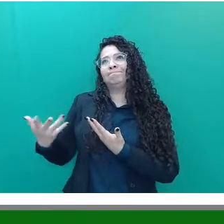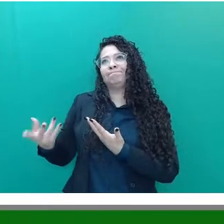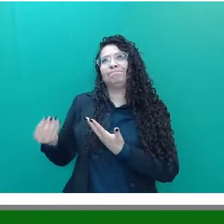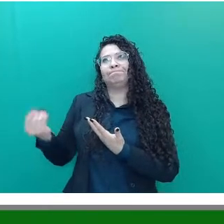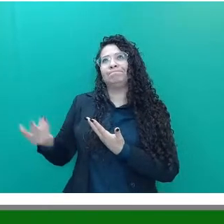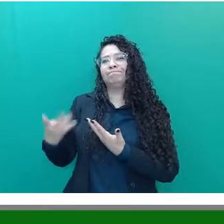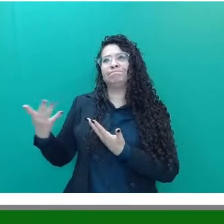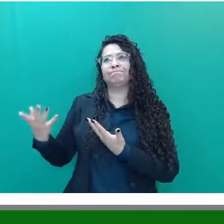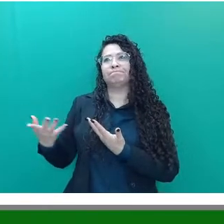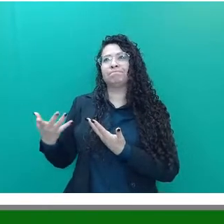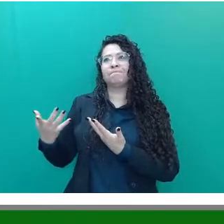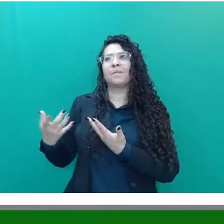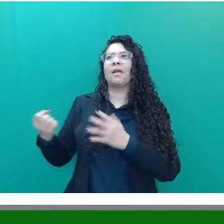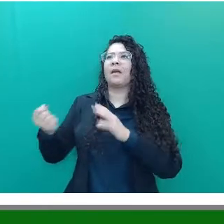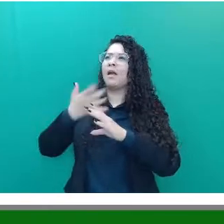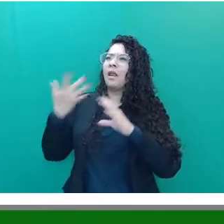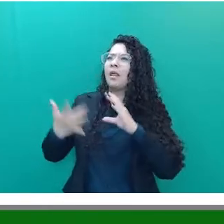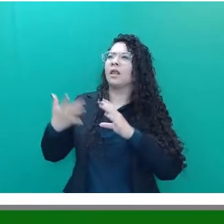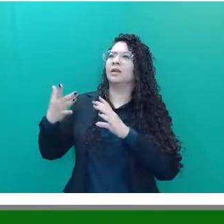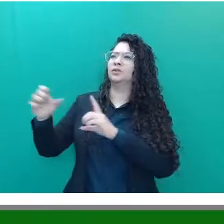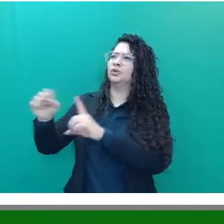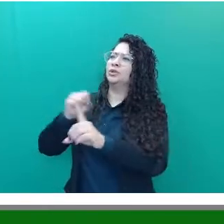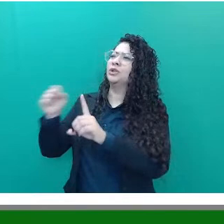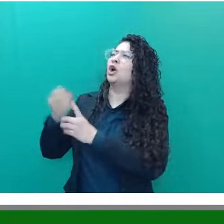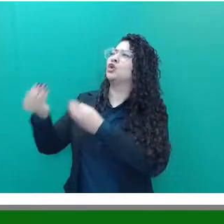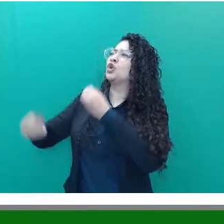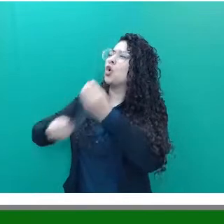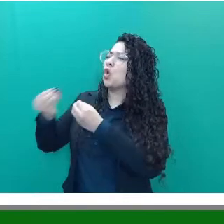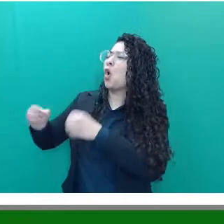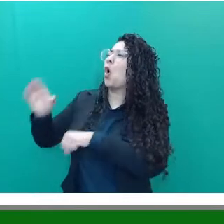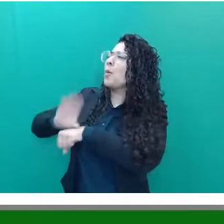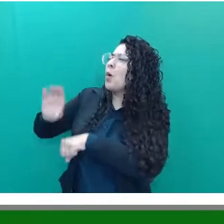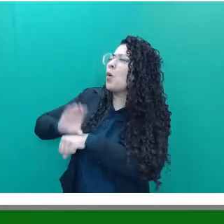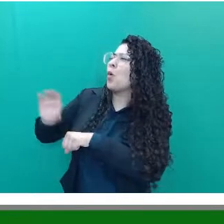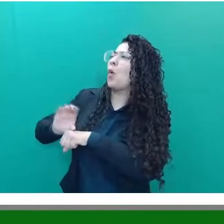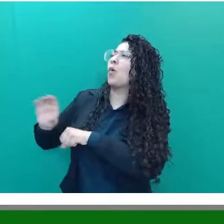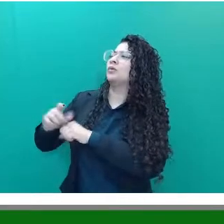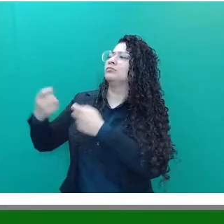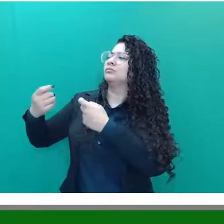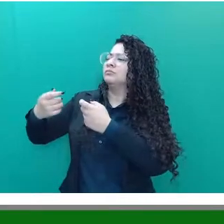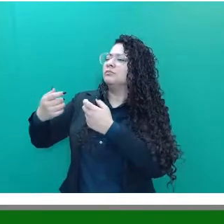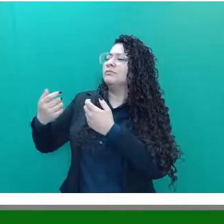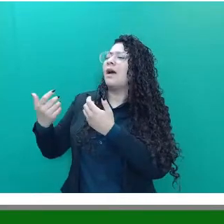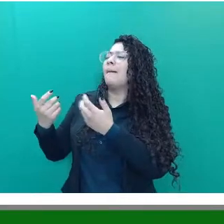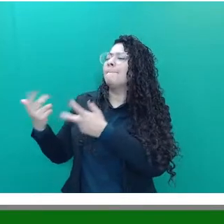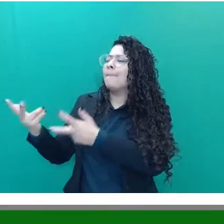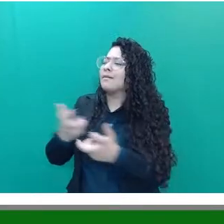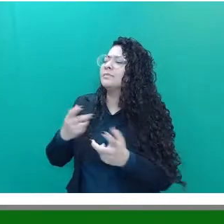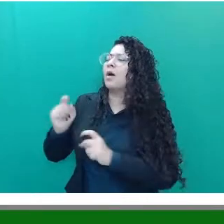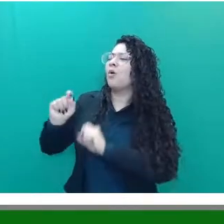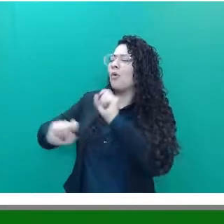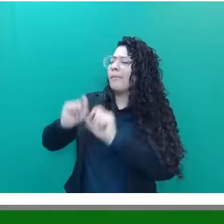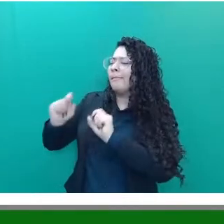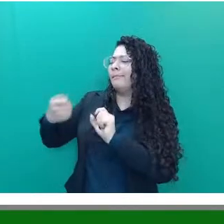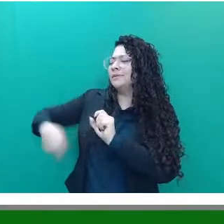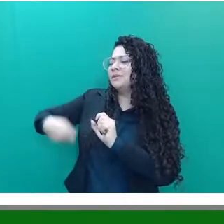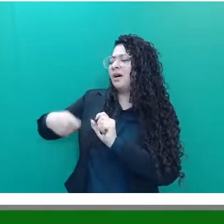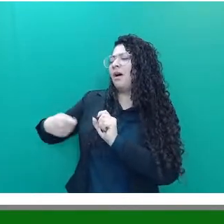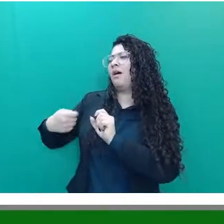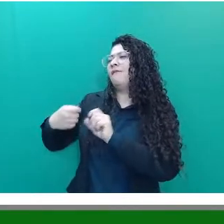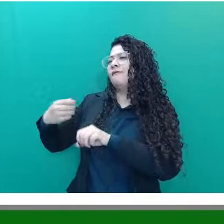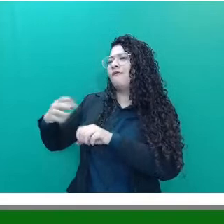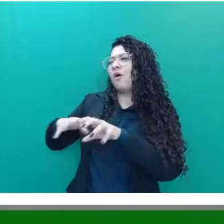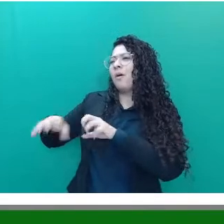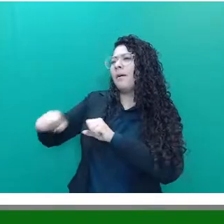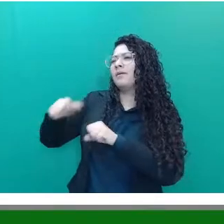as características da sociedade e o que precisa para a formação desse profissional. Só, eu tinha comentado isso na